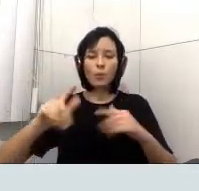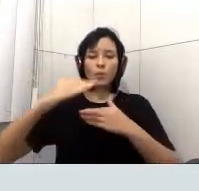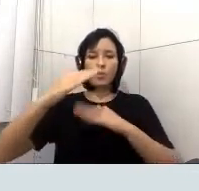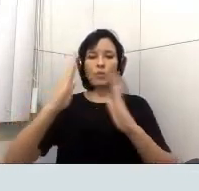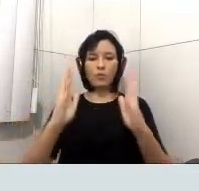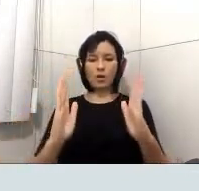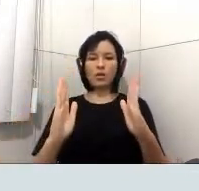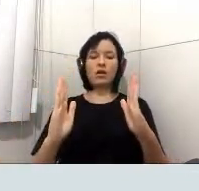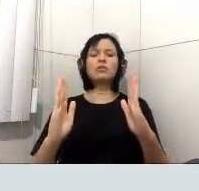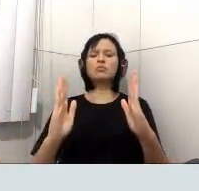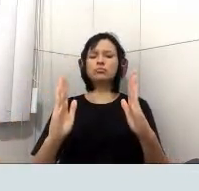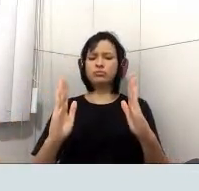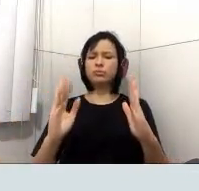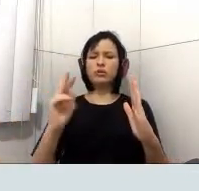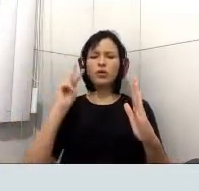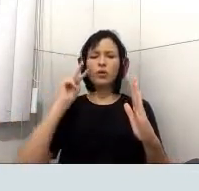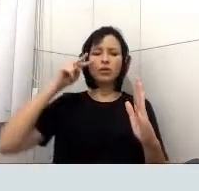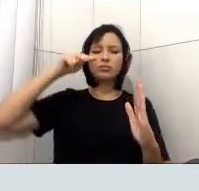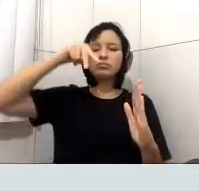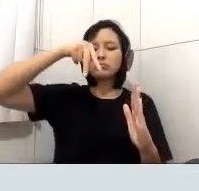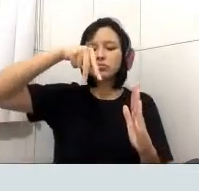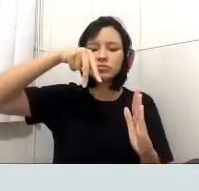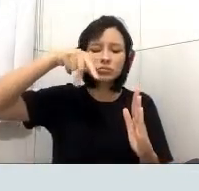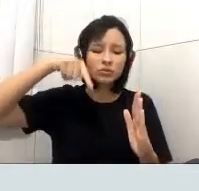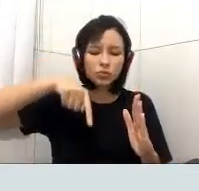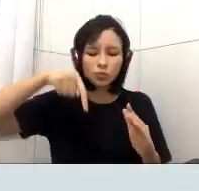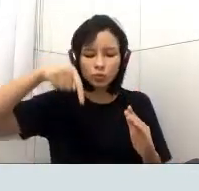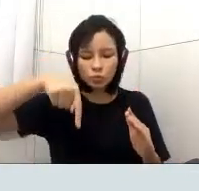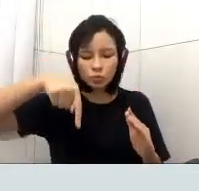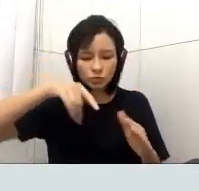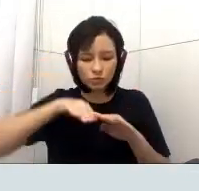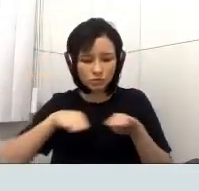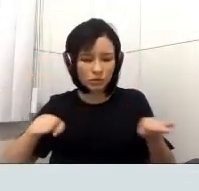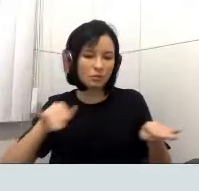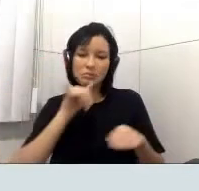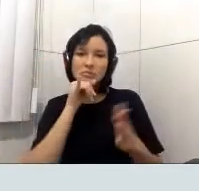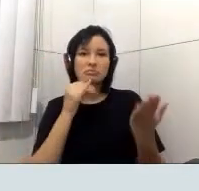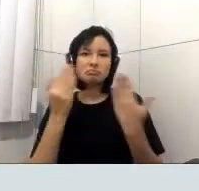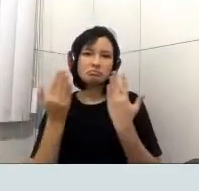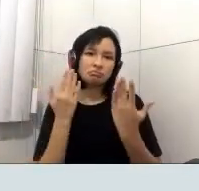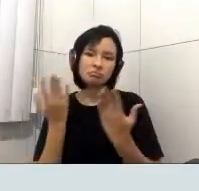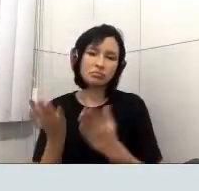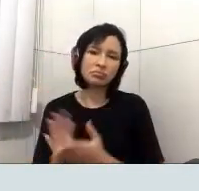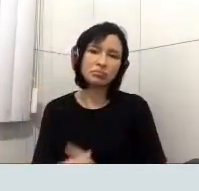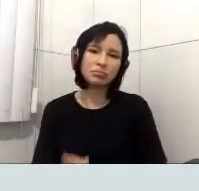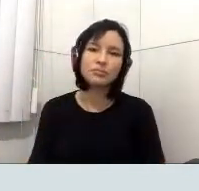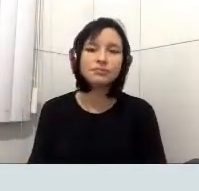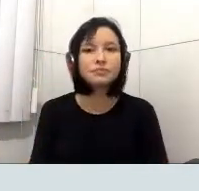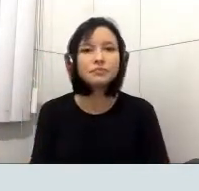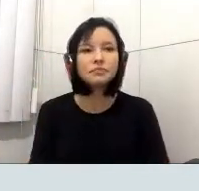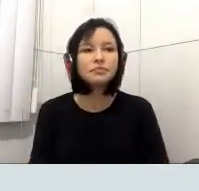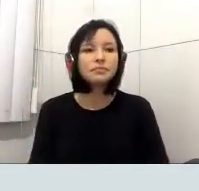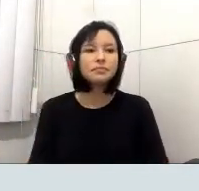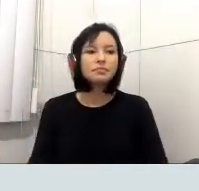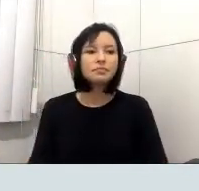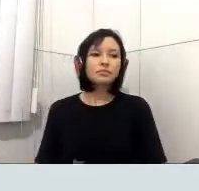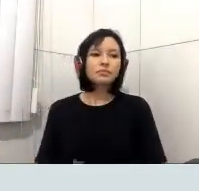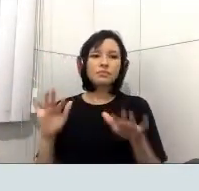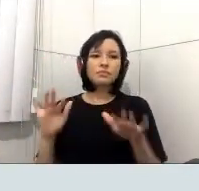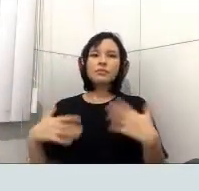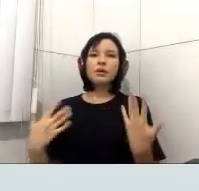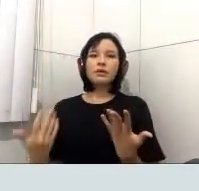esse quadrado de cima. Esse quadrado está no chão e vocês estão olhando ele de cima. Então, o plano, essa representação do plano